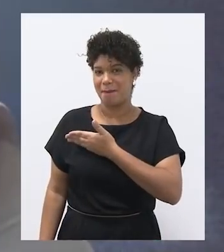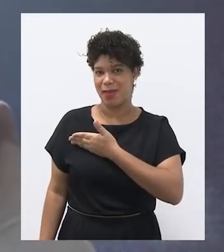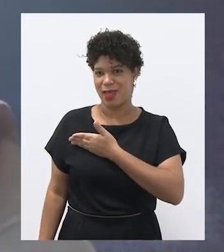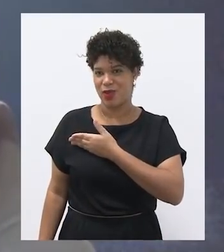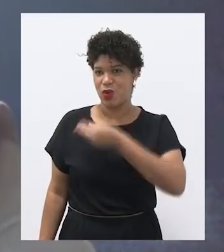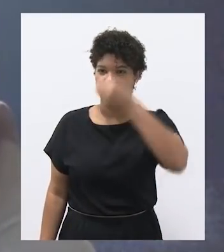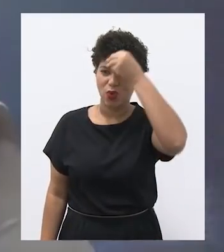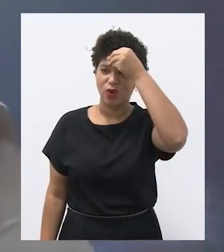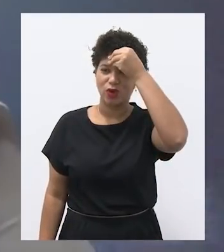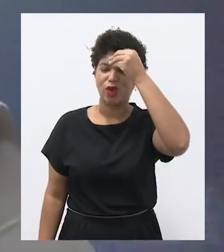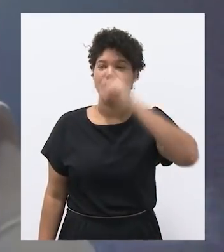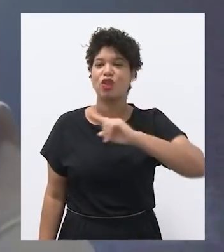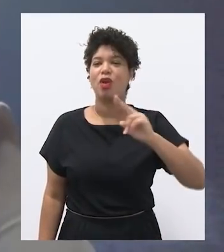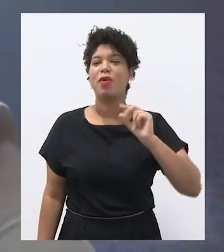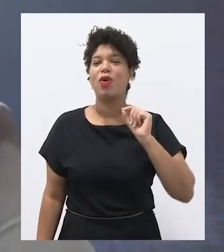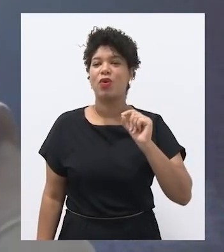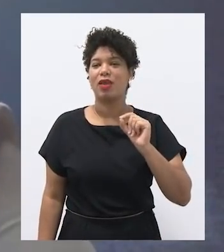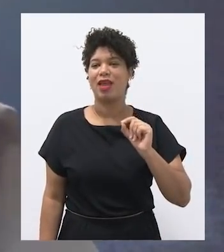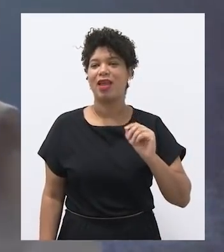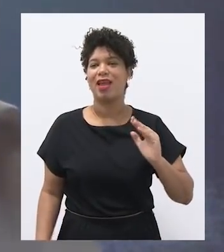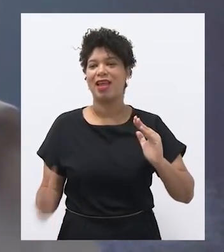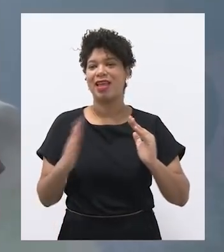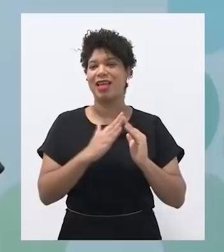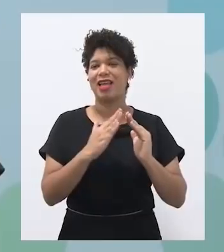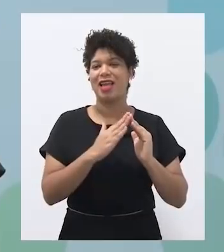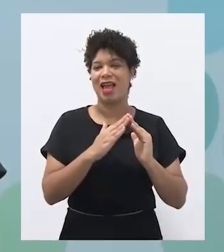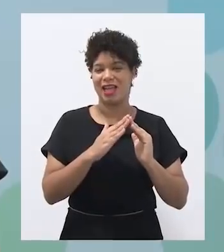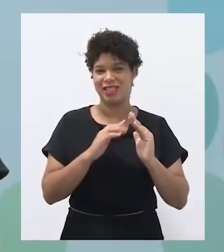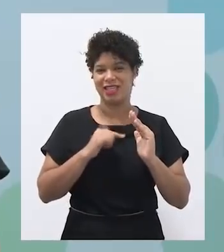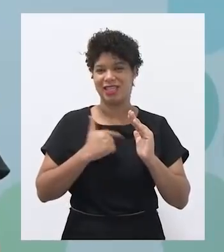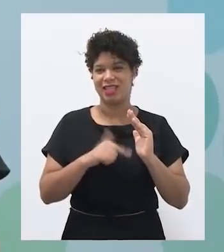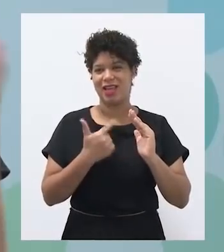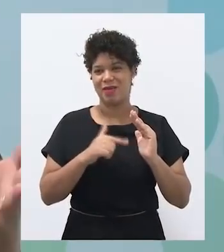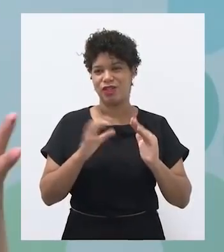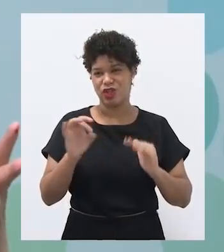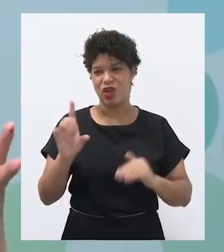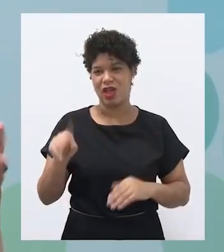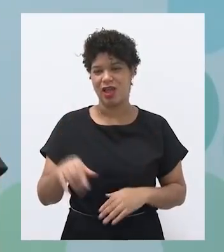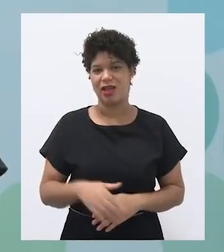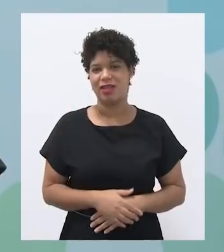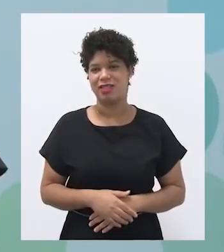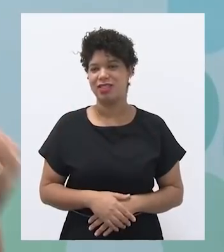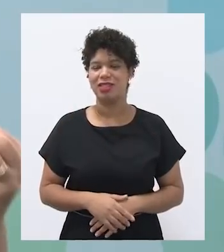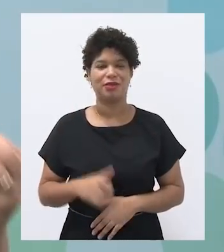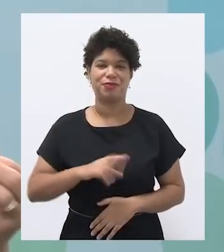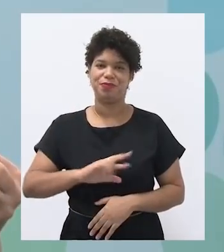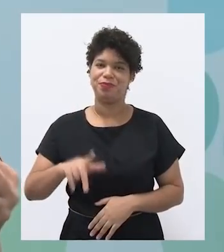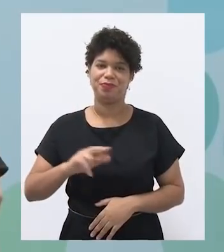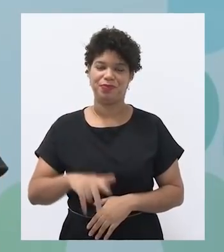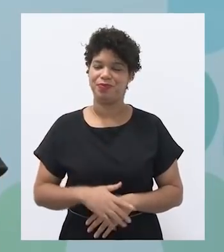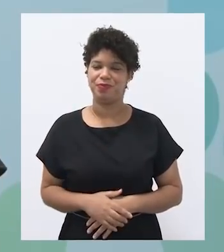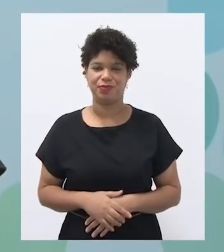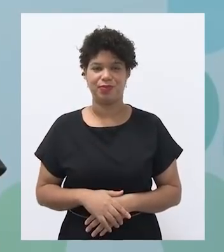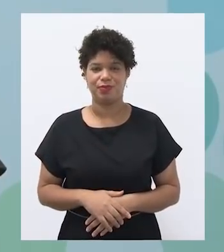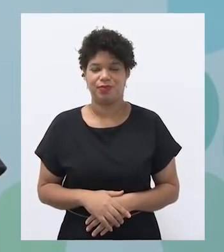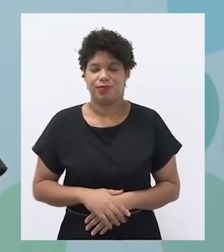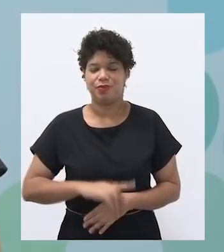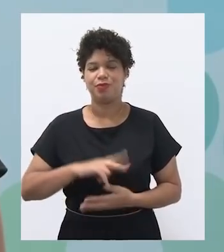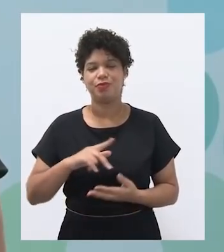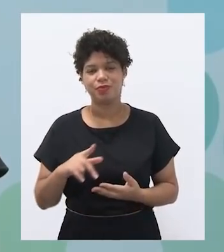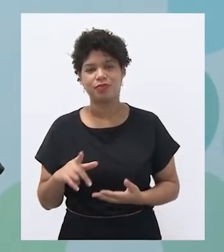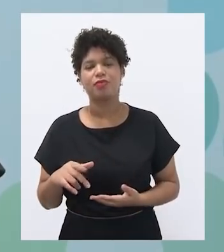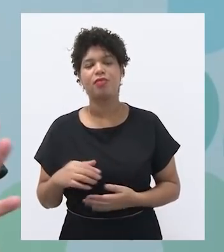é o Hell Office. Exatamente. É difícil, então a gente tem essa questão, né? E